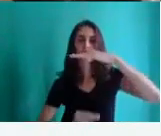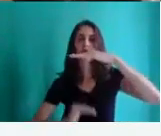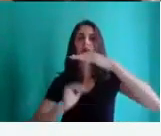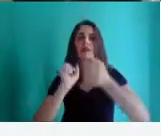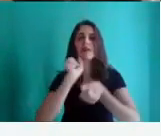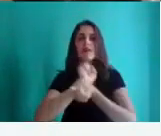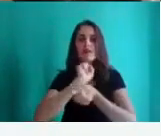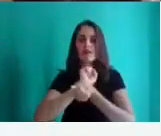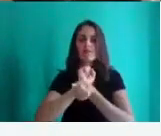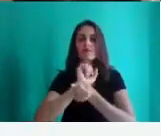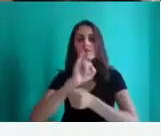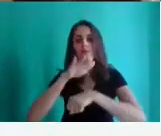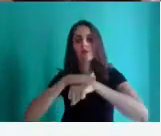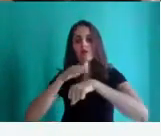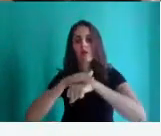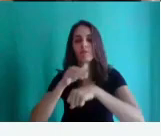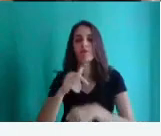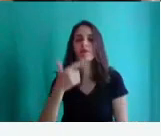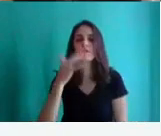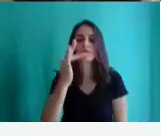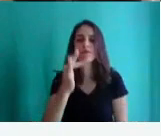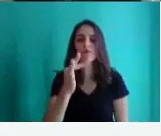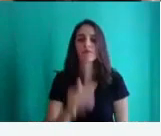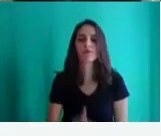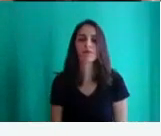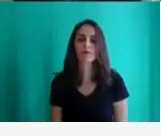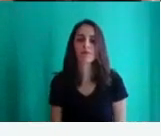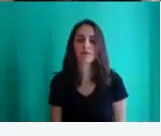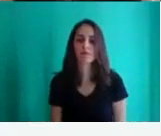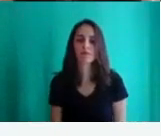O número da semente utilizada.